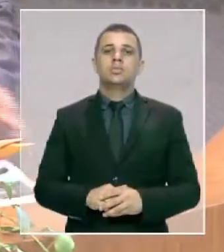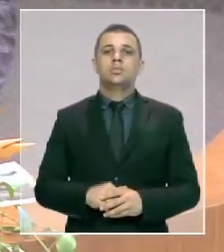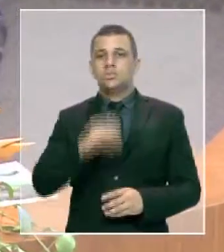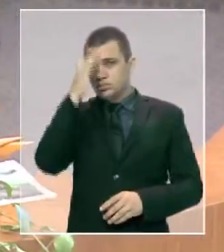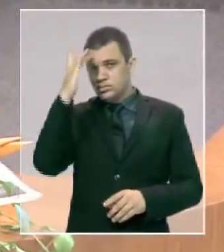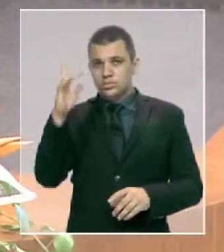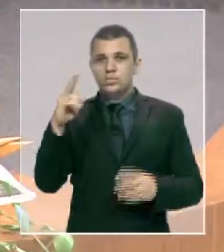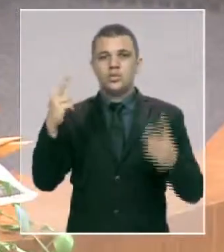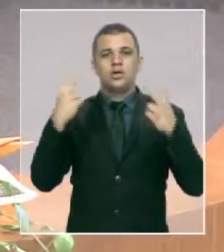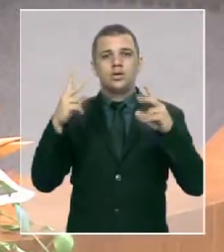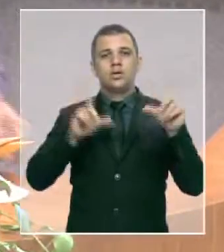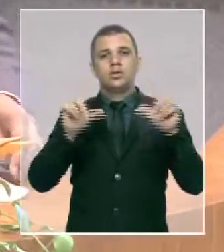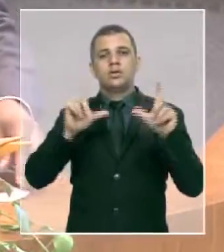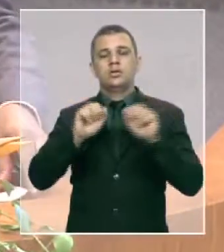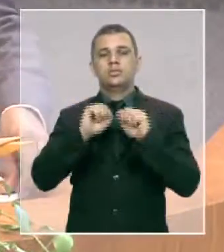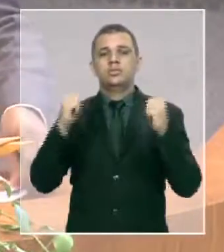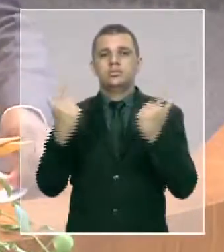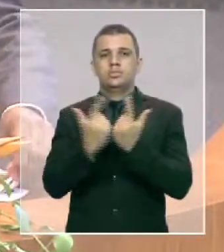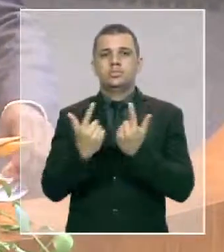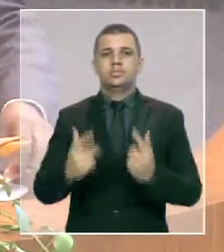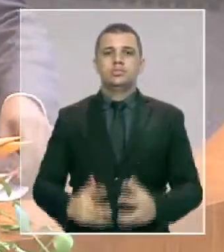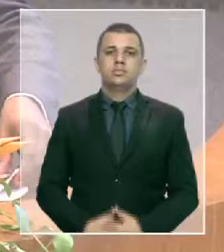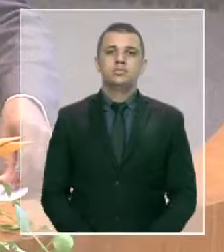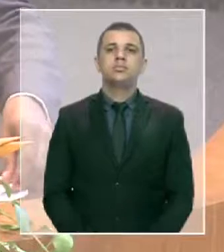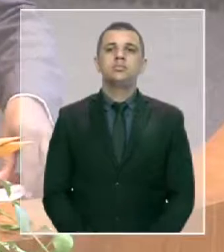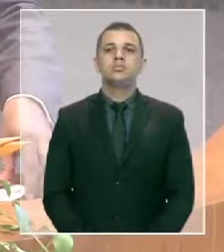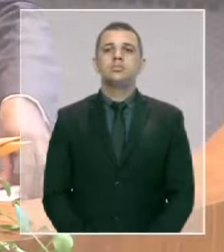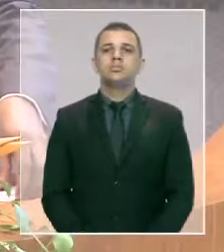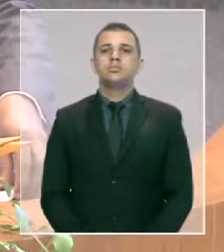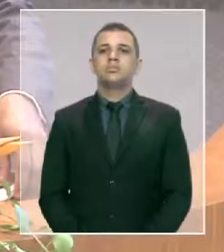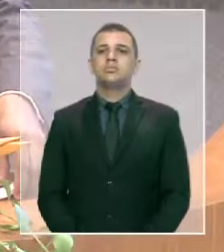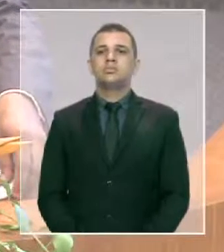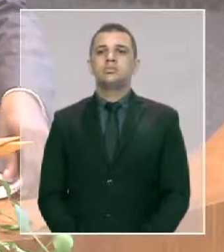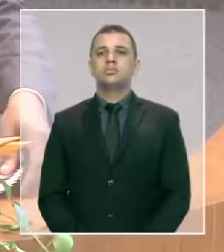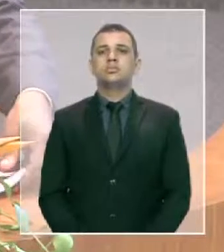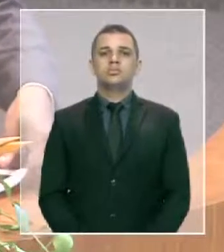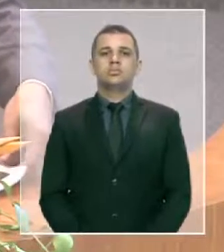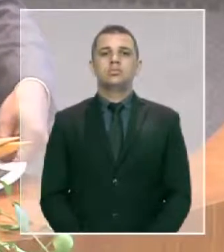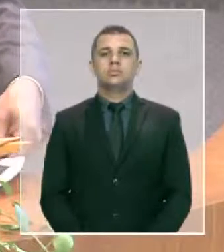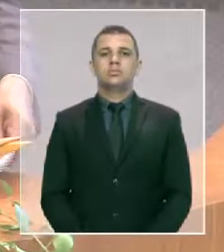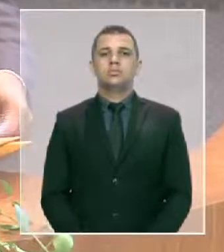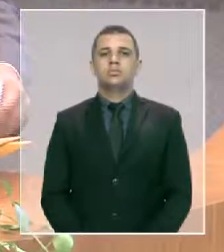telespectadores que nos acompanham através da TV Assembleia. Quero fazer o registro